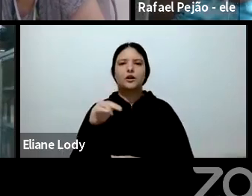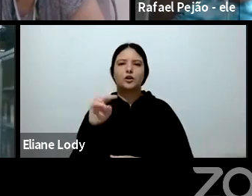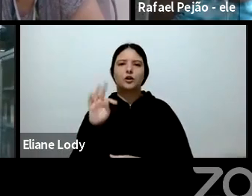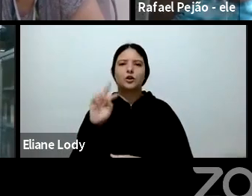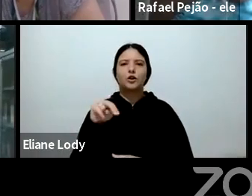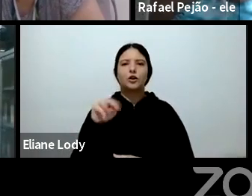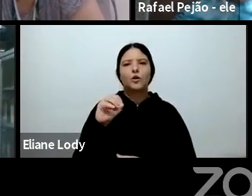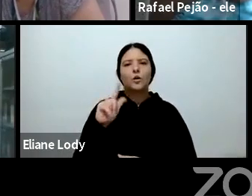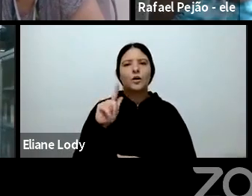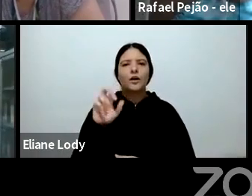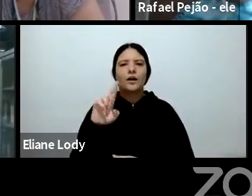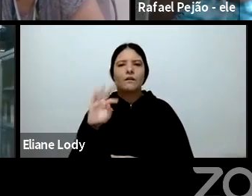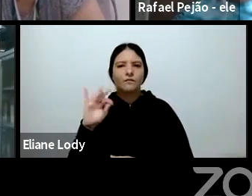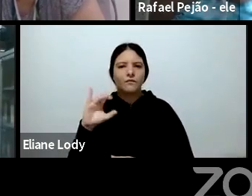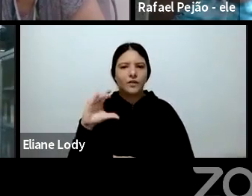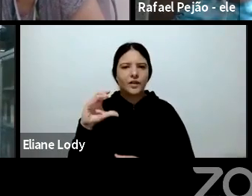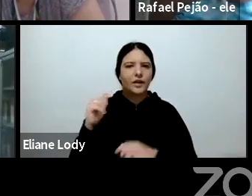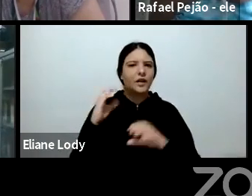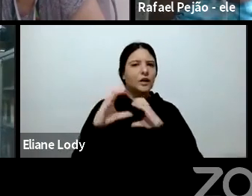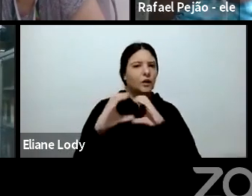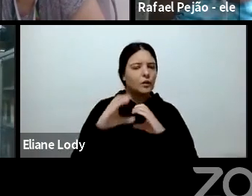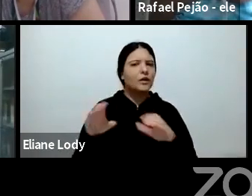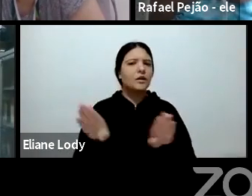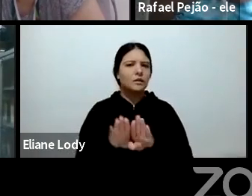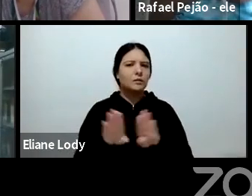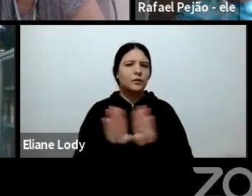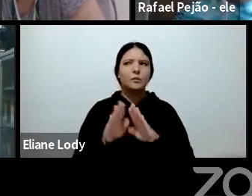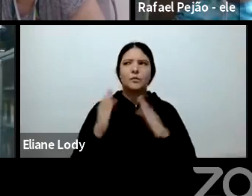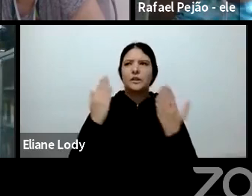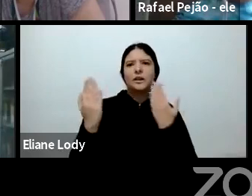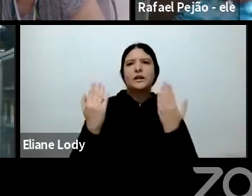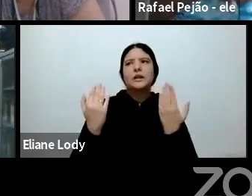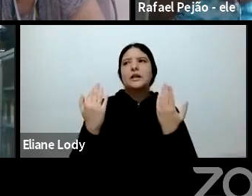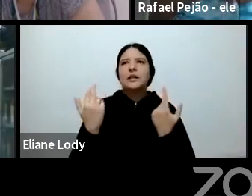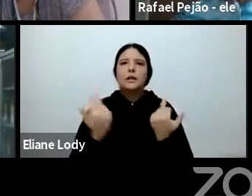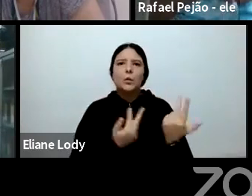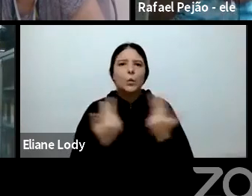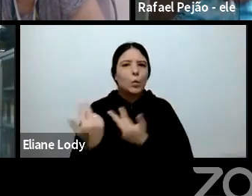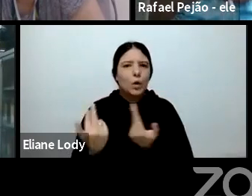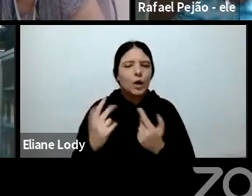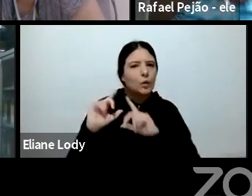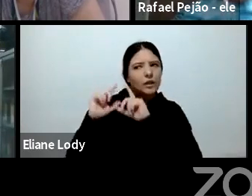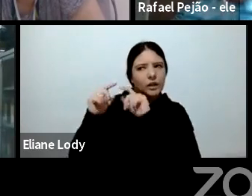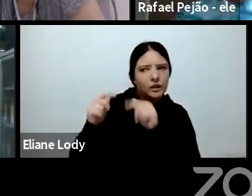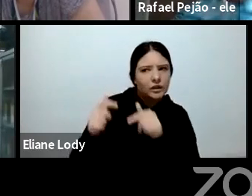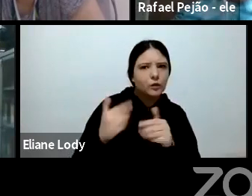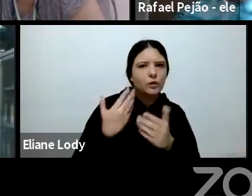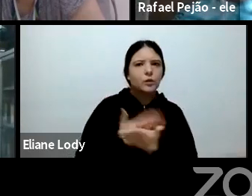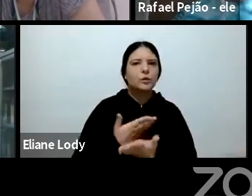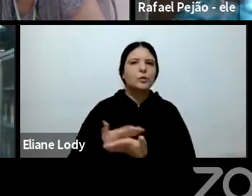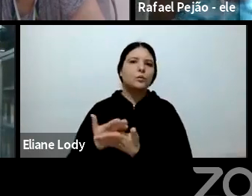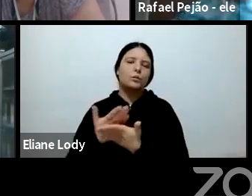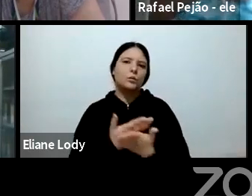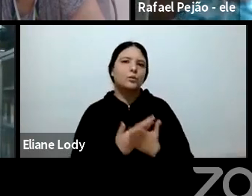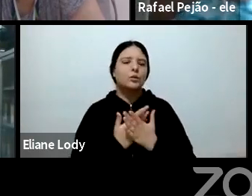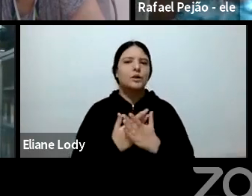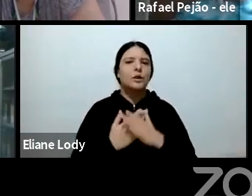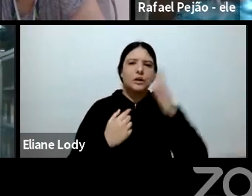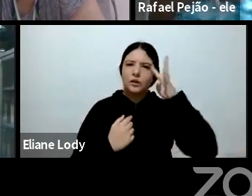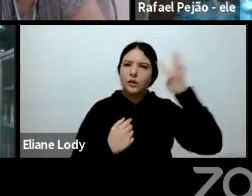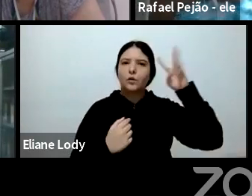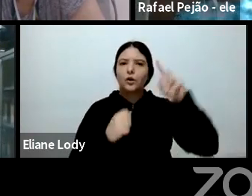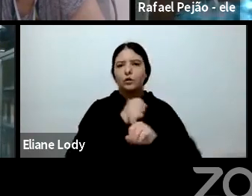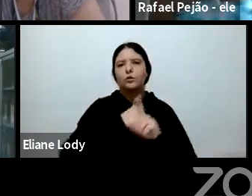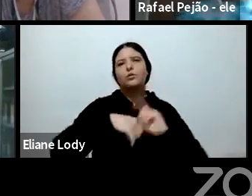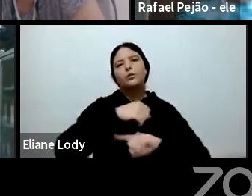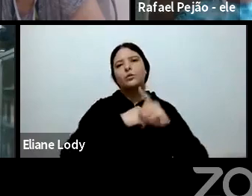né, assim como de forma paralela, né, independente, né, a tradição de estudos, né, da teoria sociocultural,